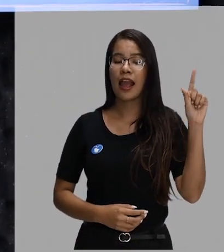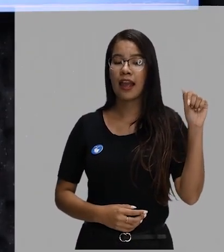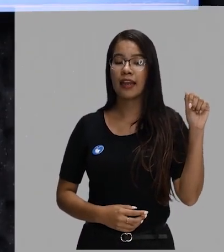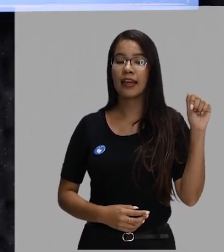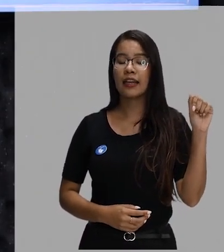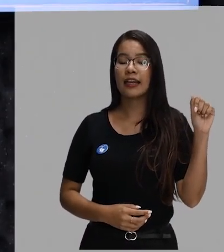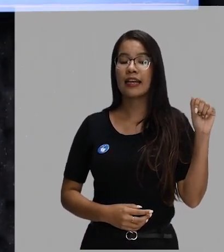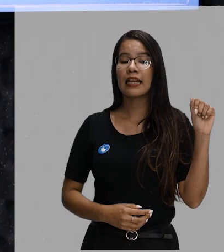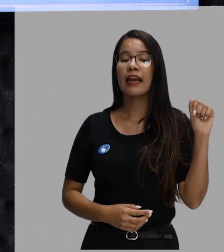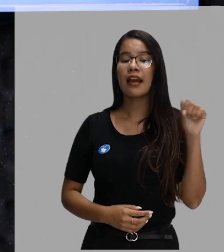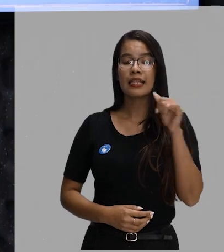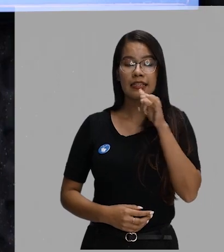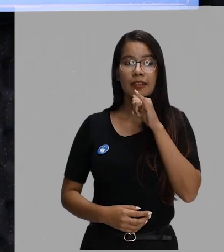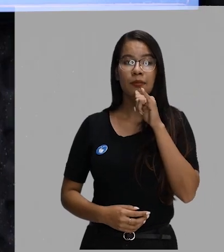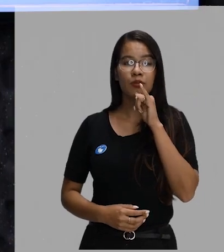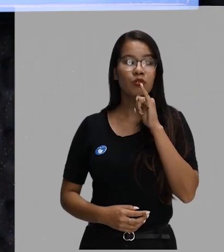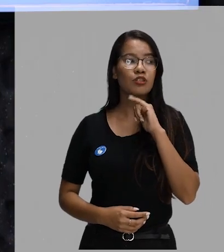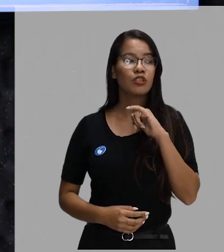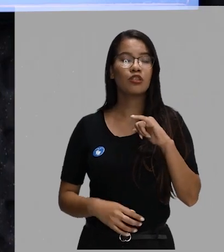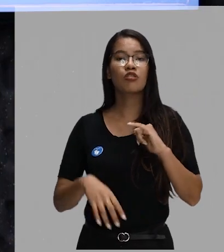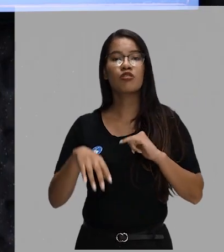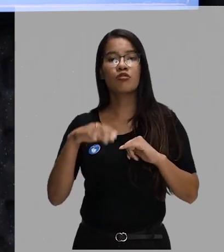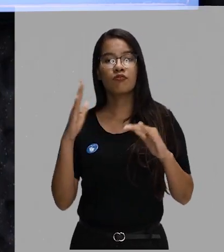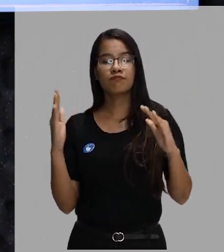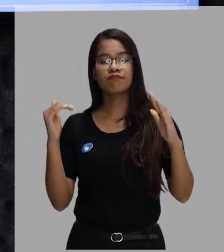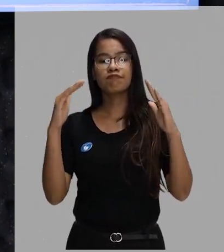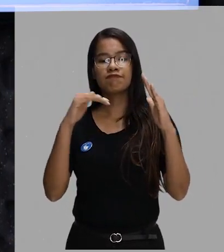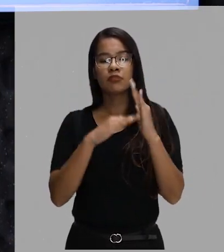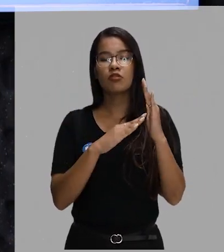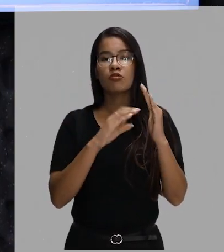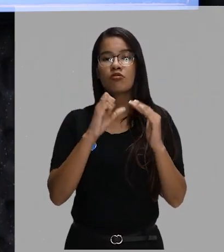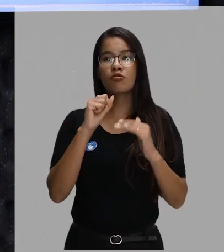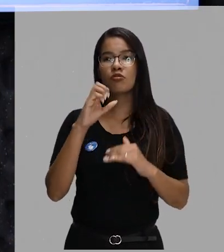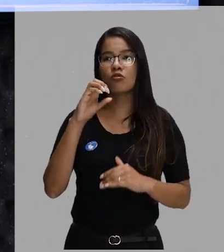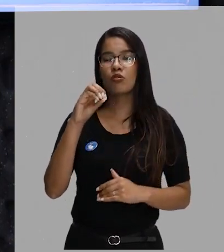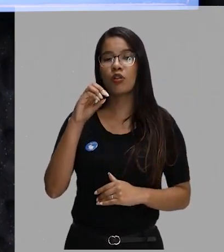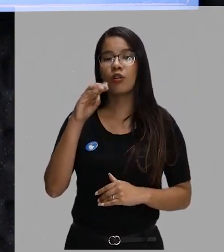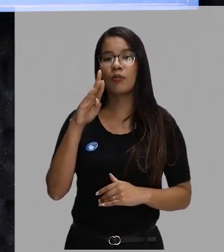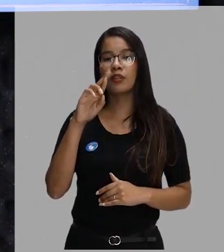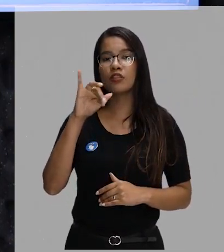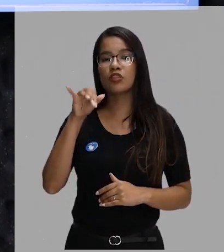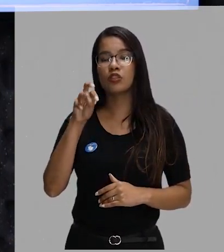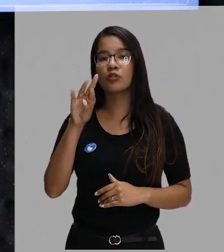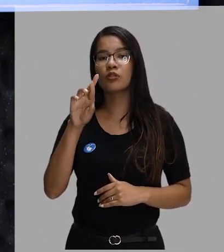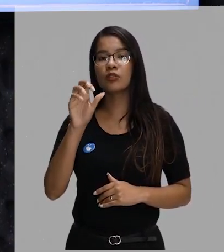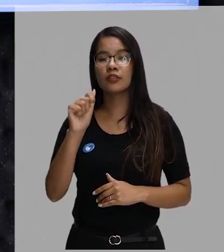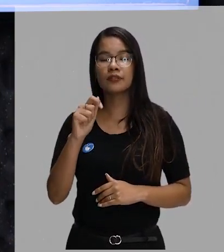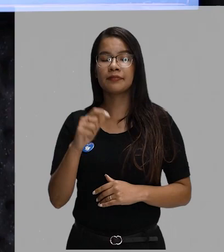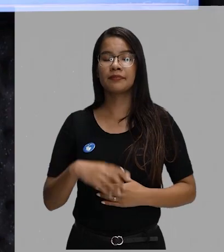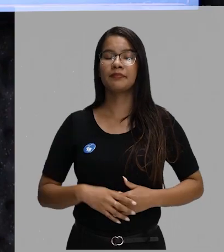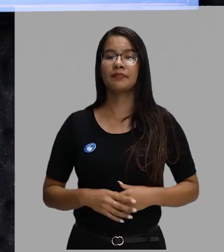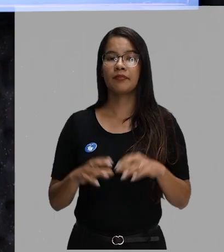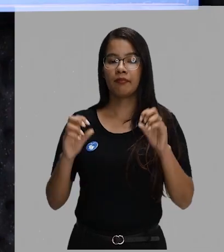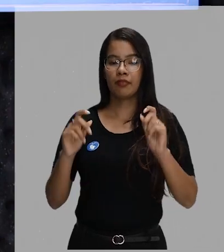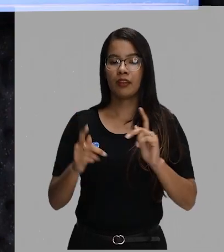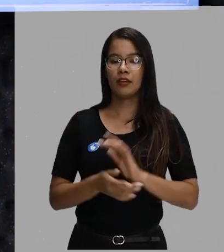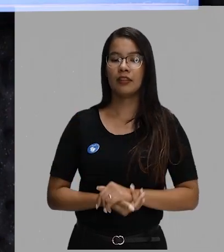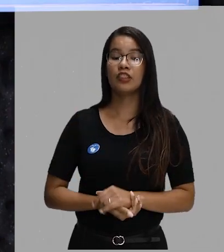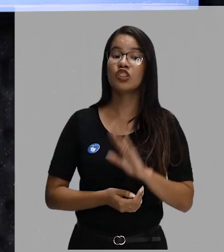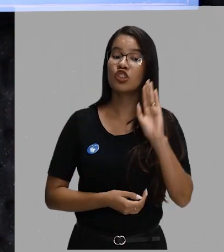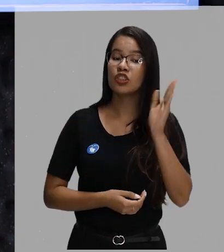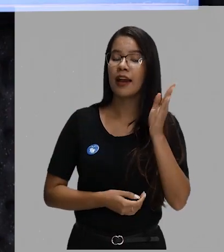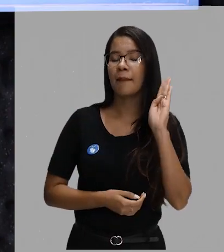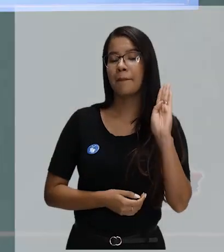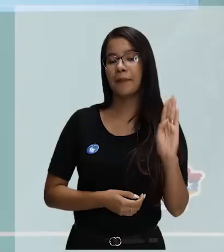função apenas sobrejetora. Okay? Não sobrou nenhum elemento no conjunto B. Certo?